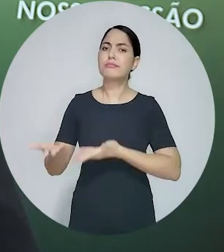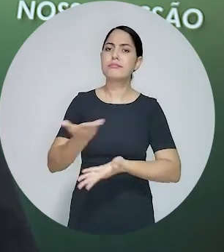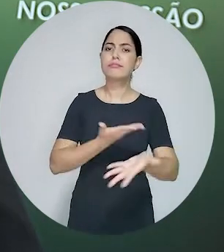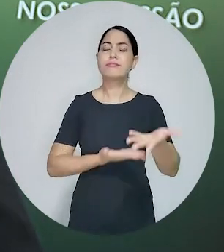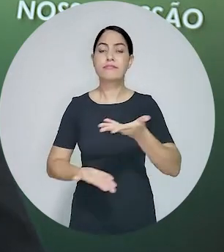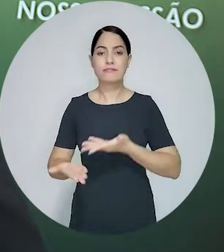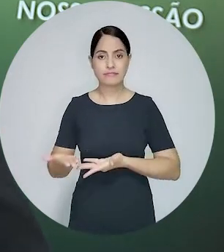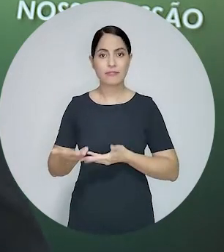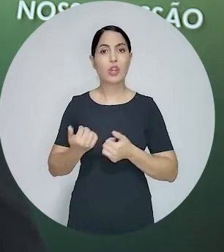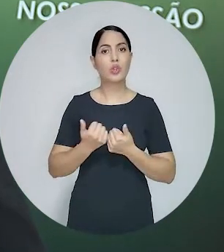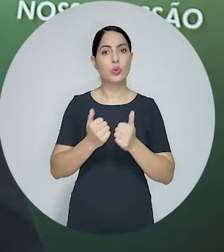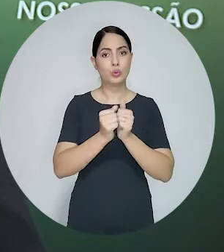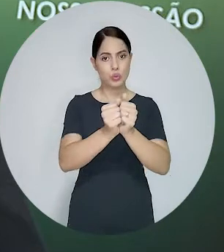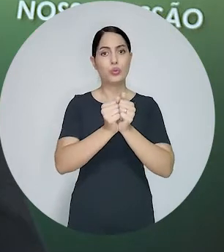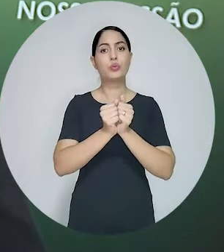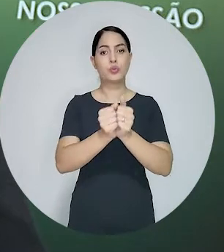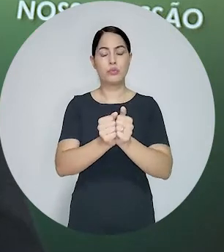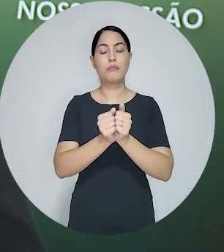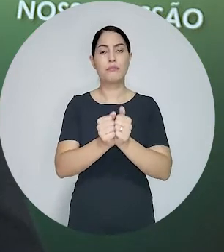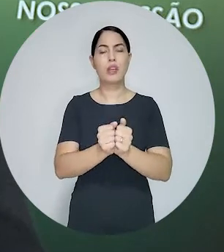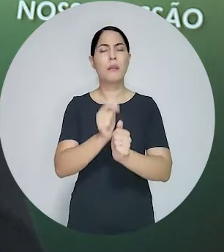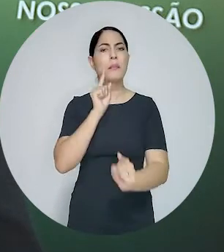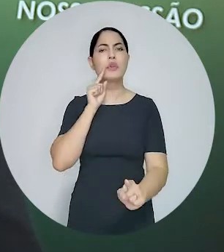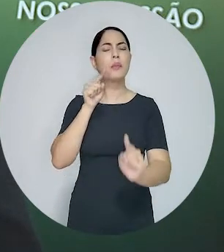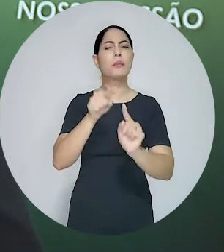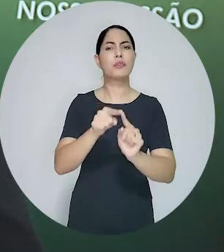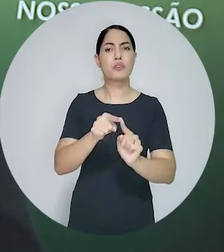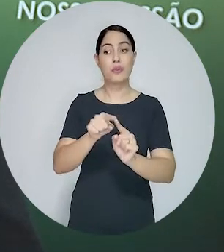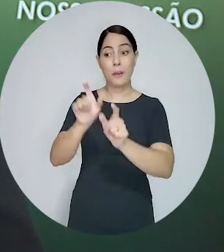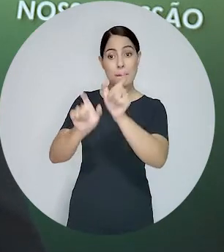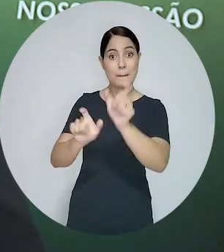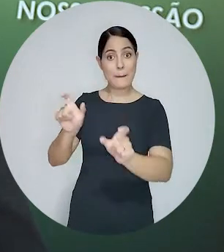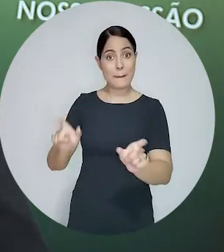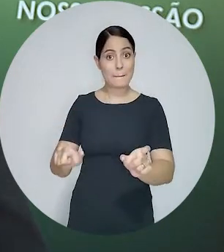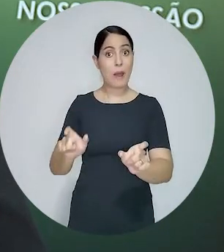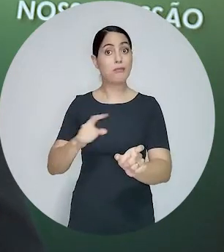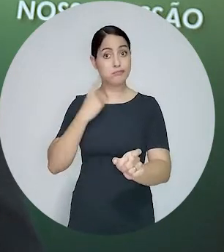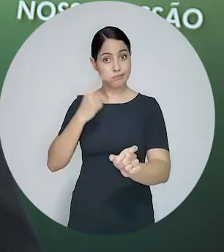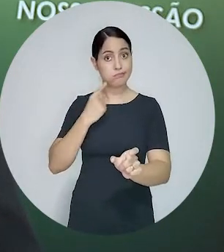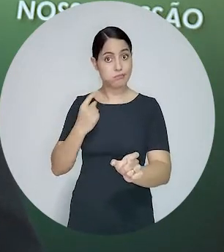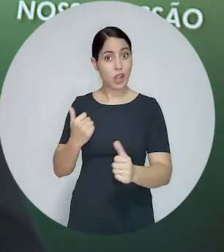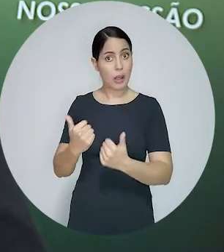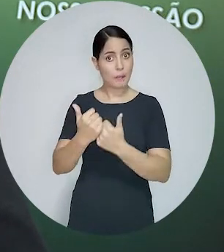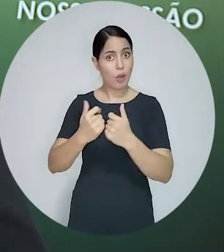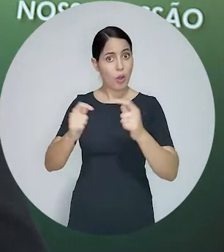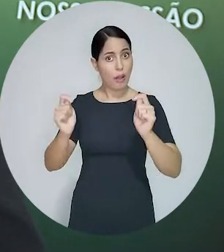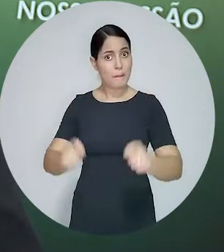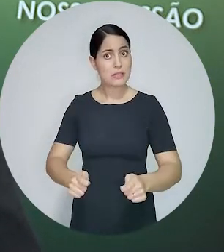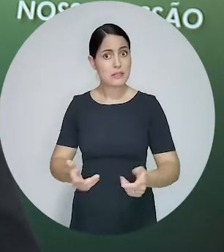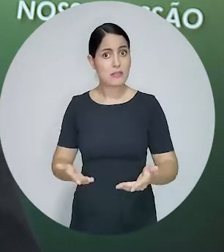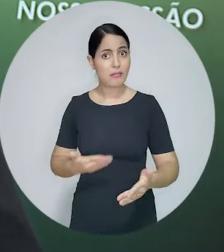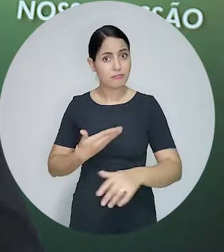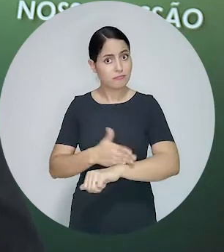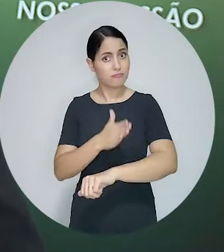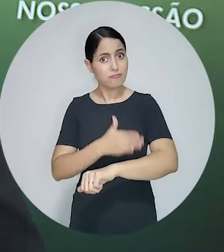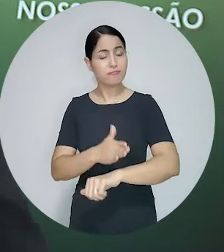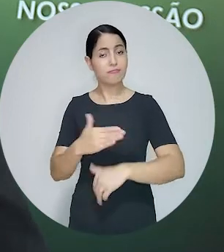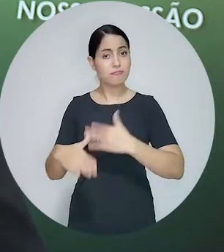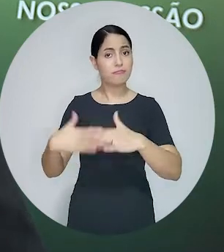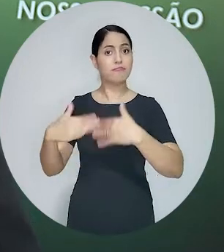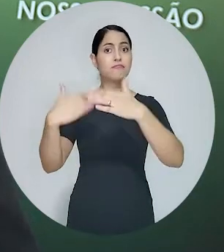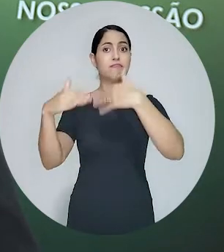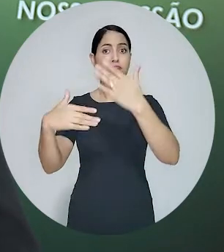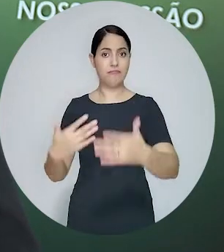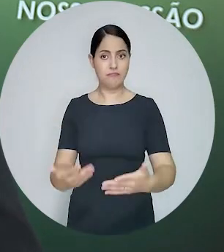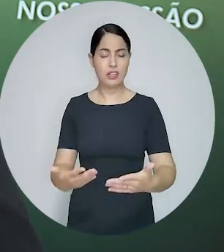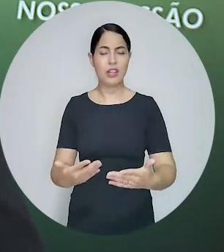mútua, né, voltada para a capacitação dos colegas advogados, da advocacia municipalista, das